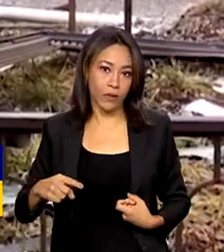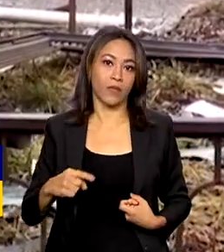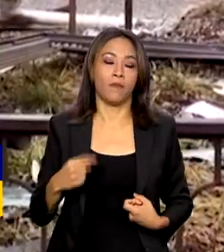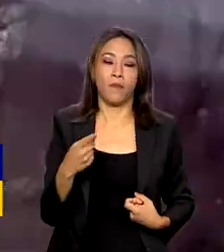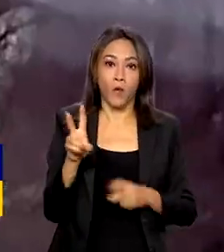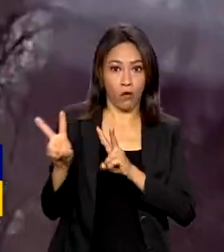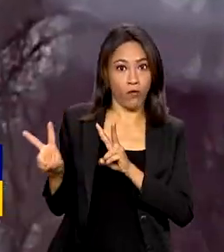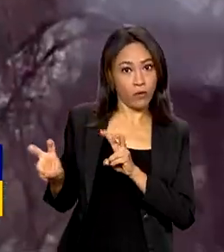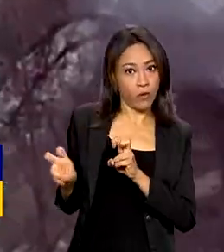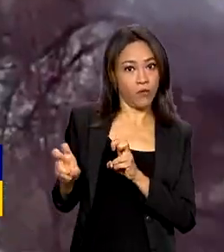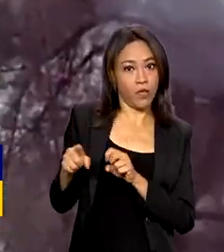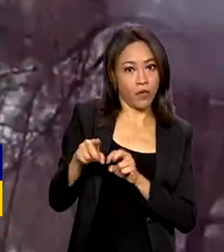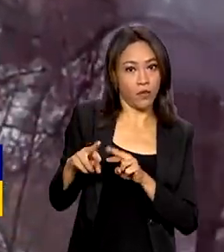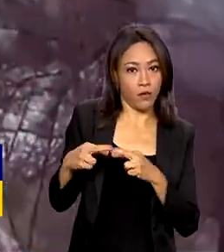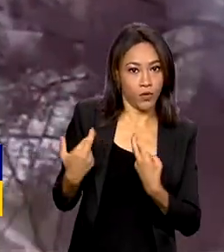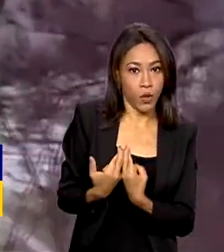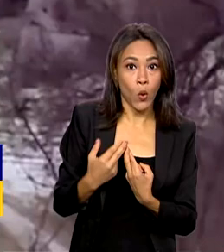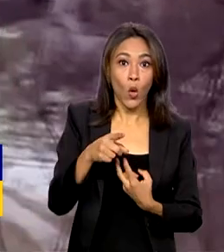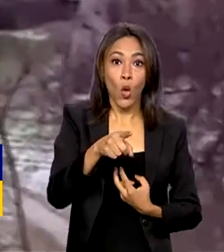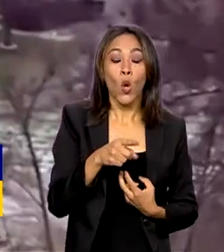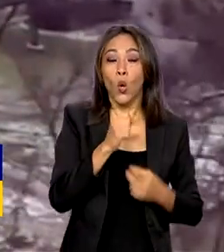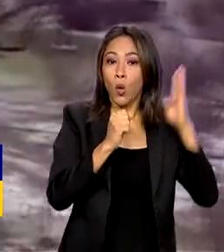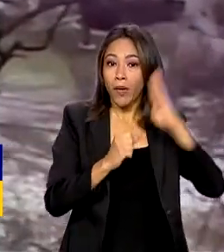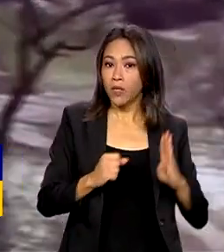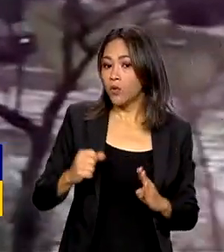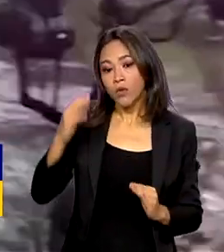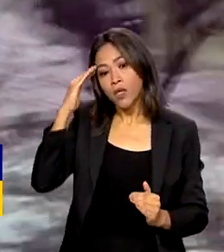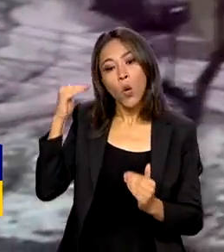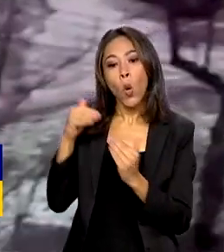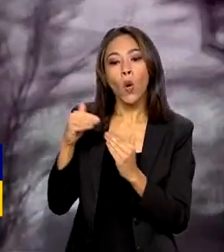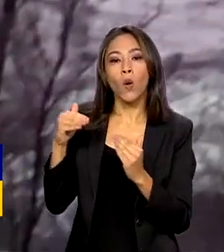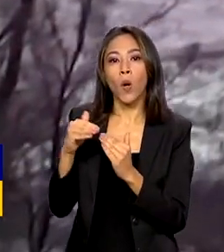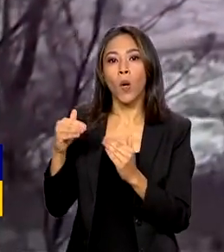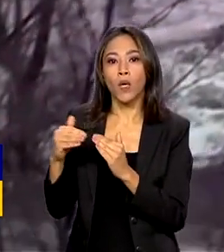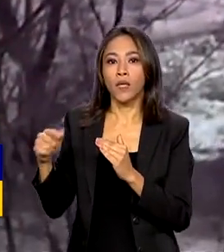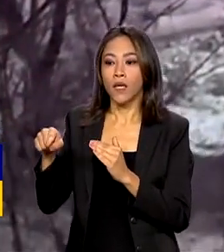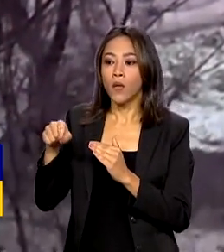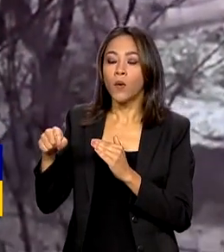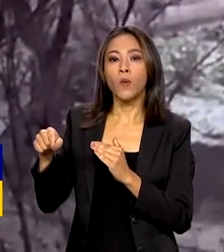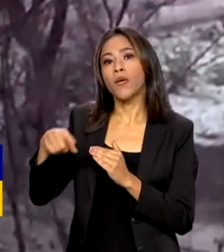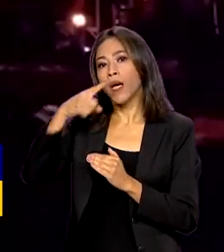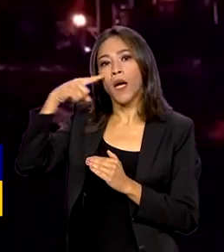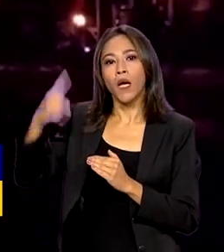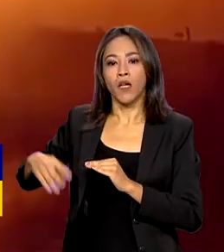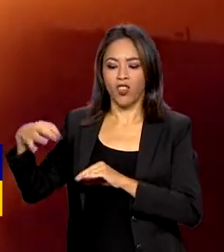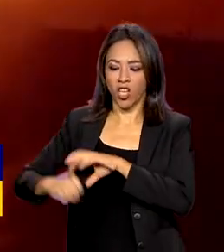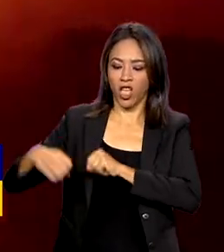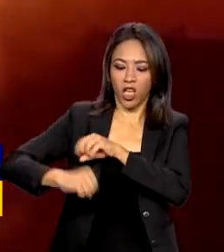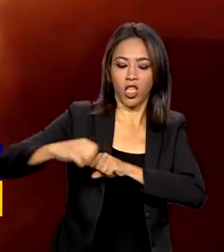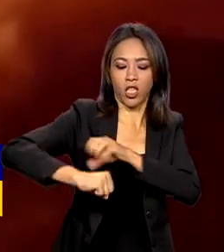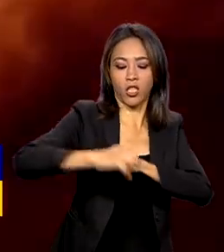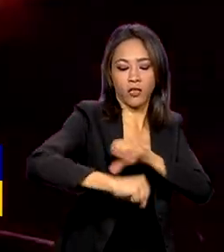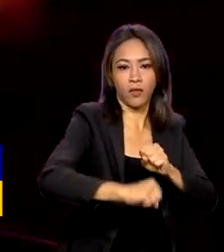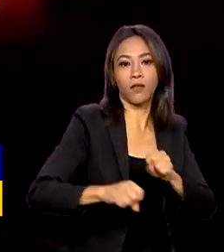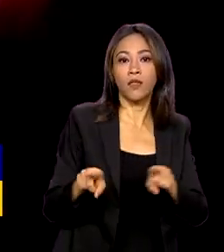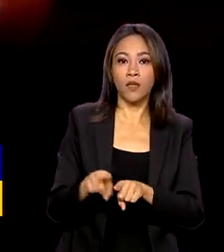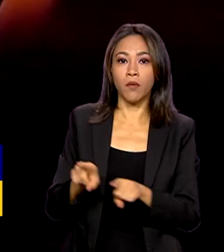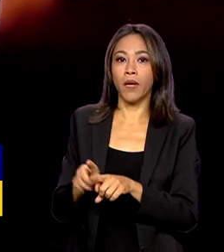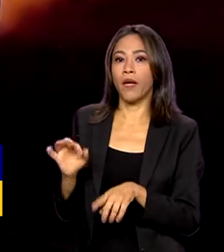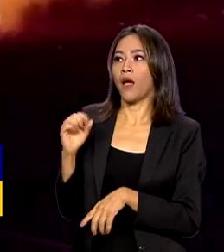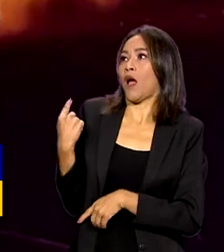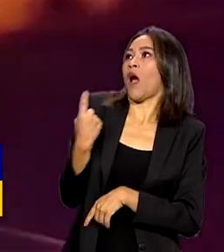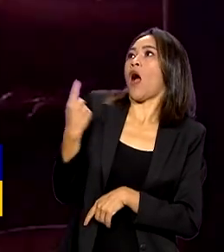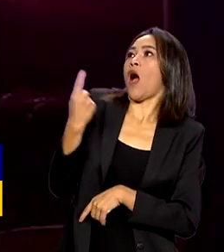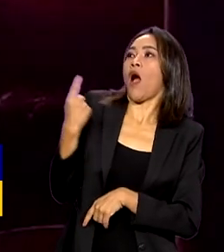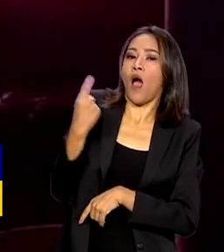o Brasil condena a violação territorial na Ucrânia assim como também é contrário ao isolamento da Rússia